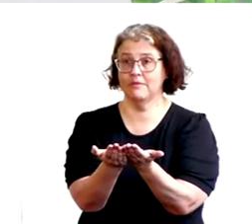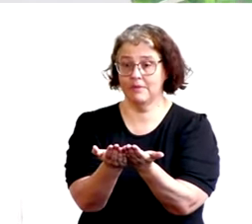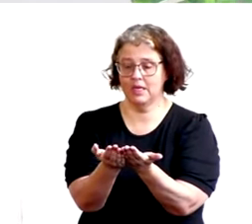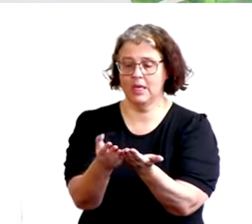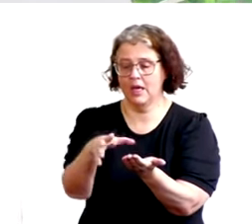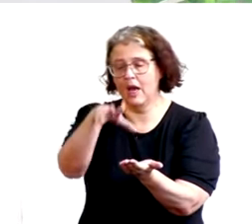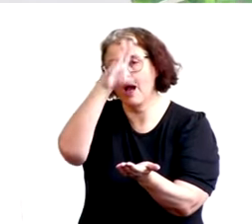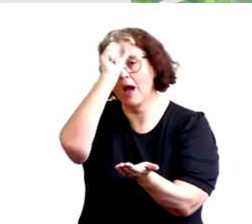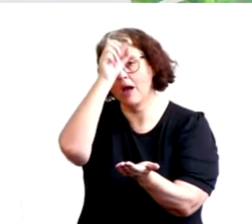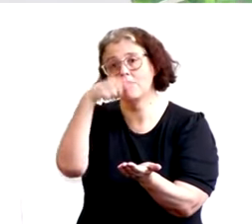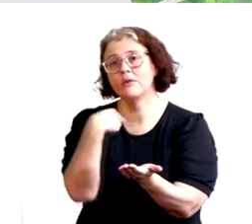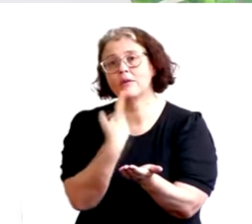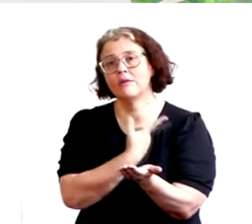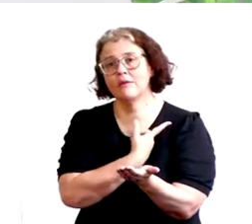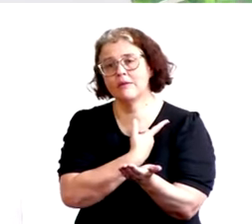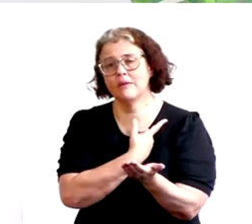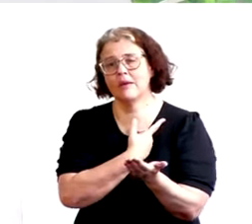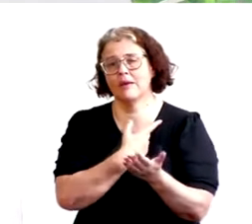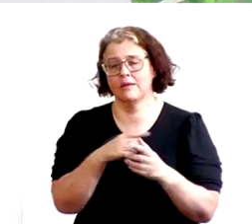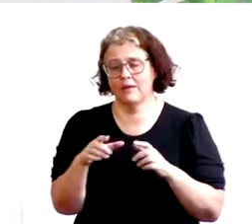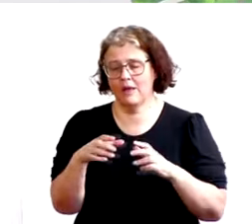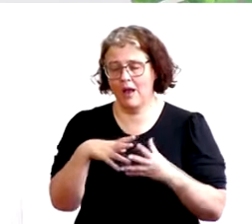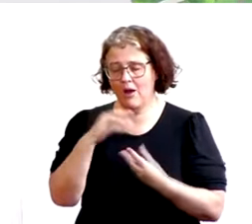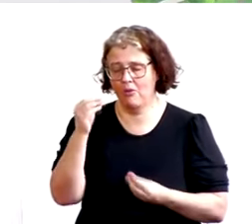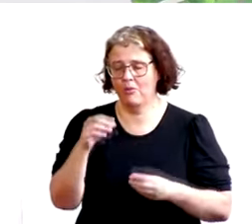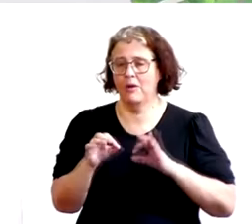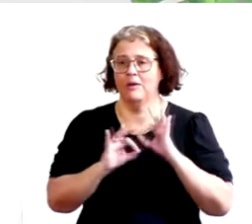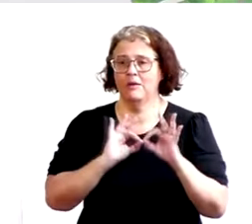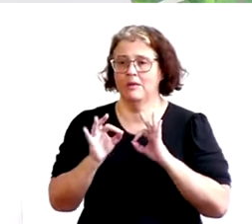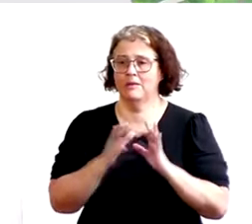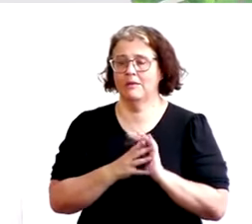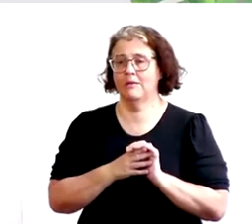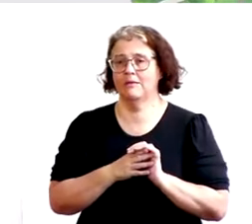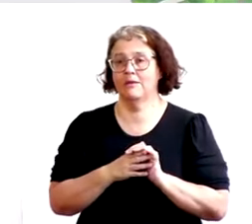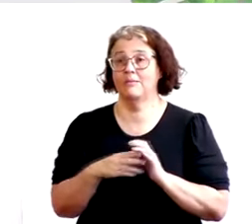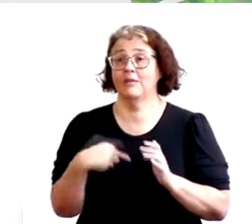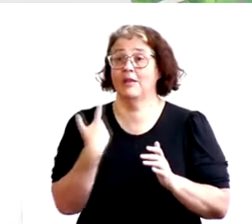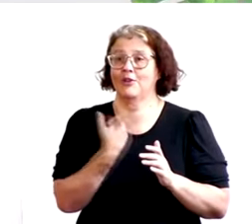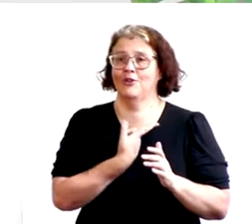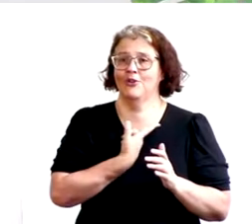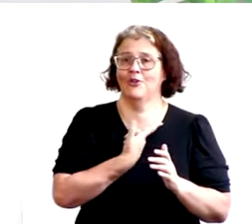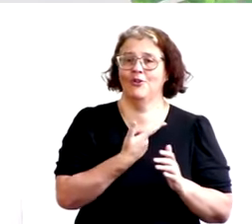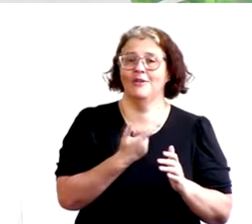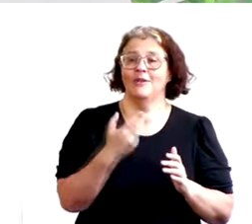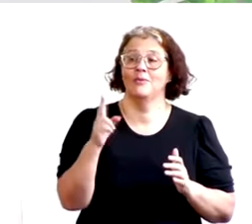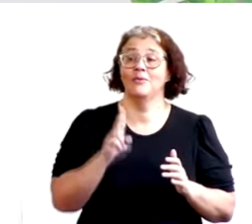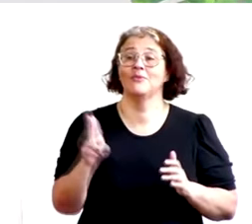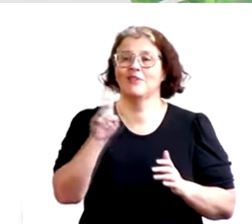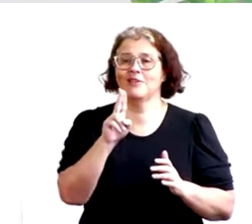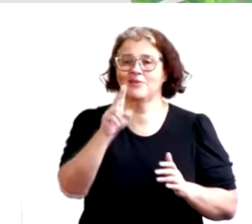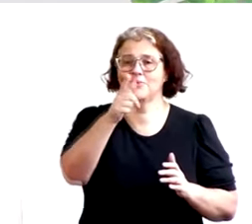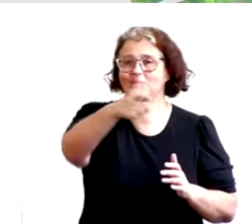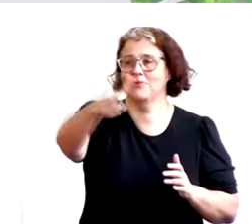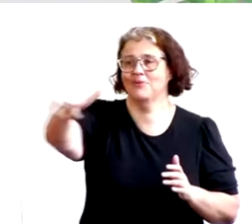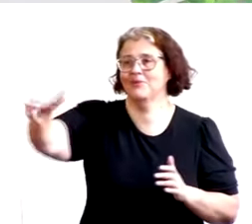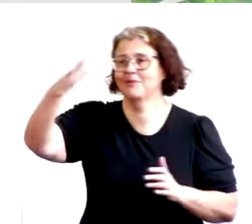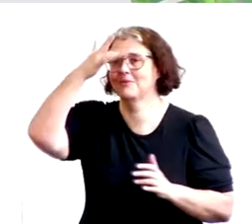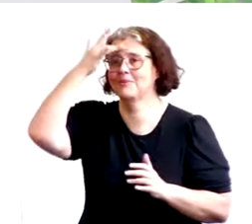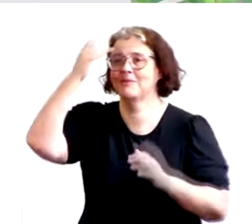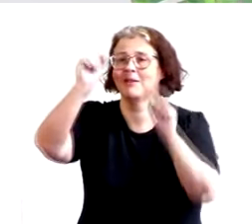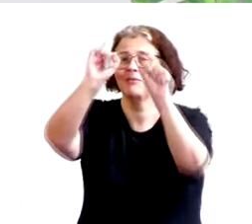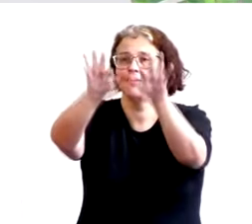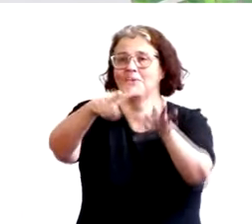alma mas para sermos instrumentos nas mãos do senhor para abençoarmos outras